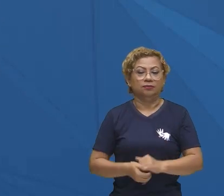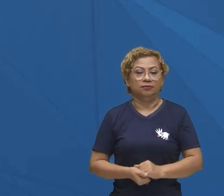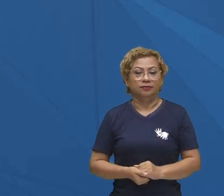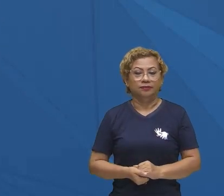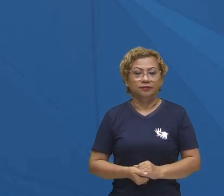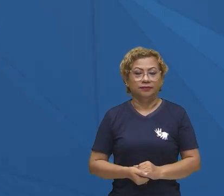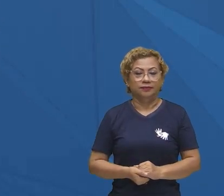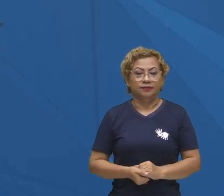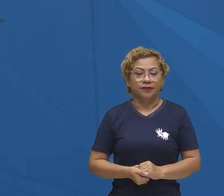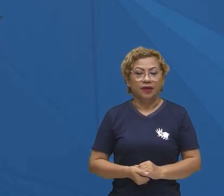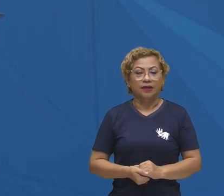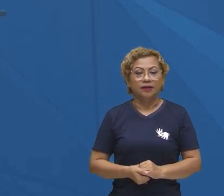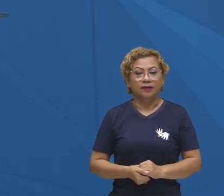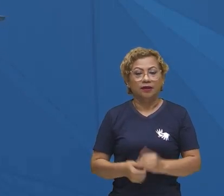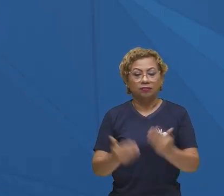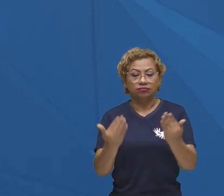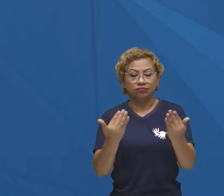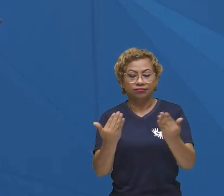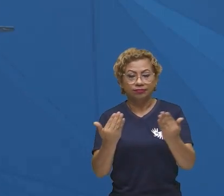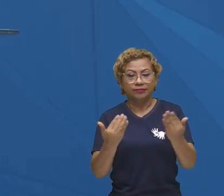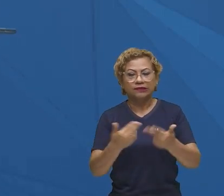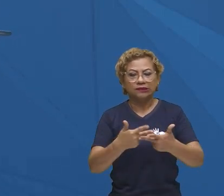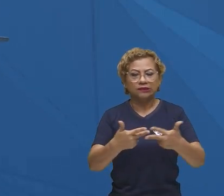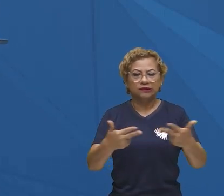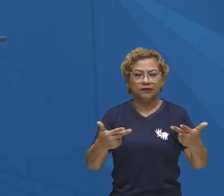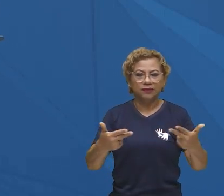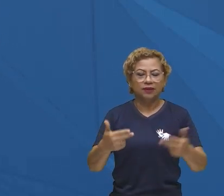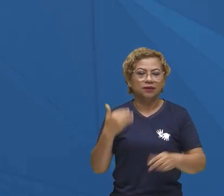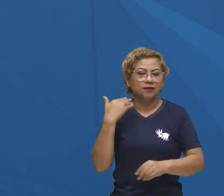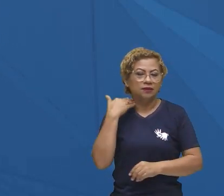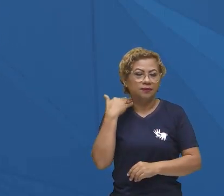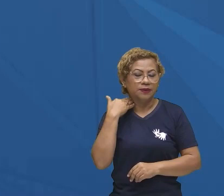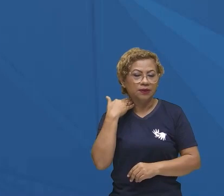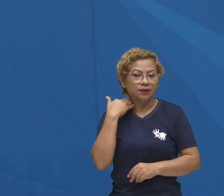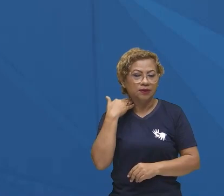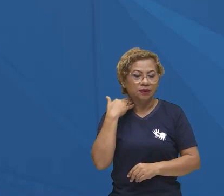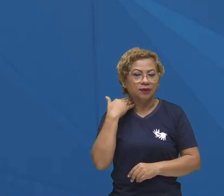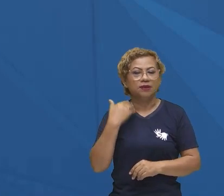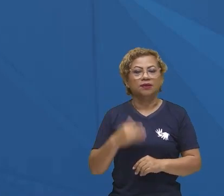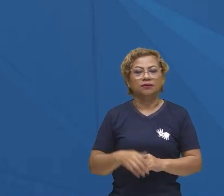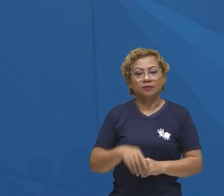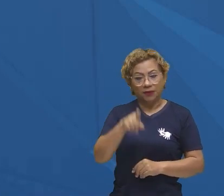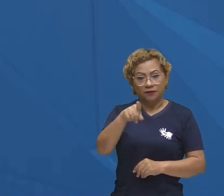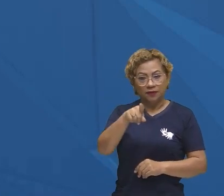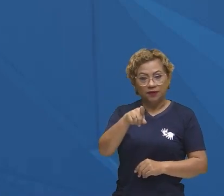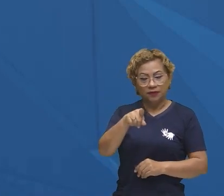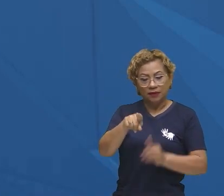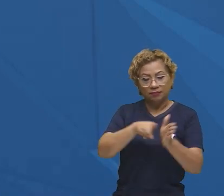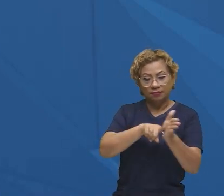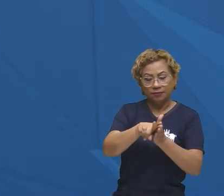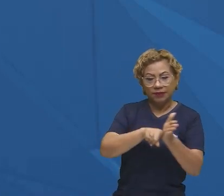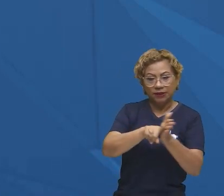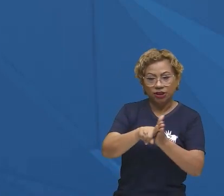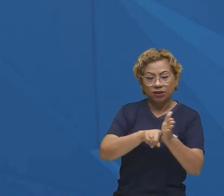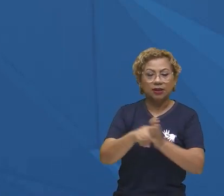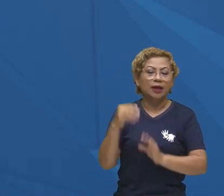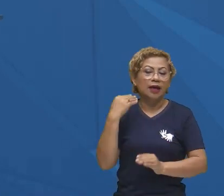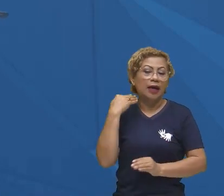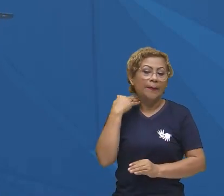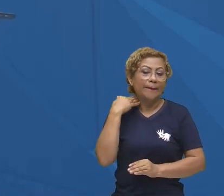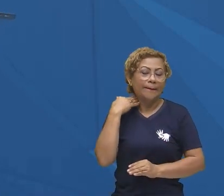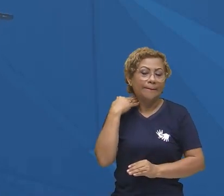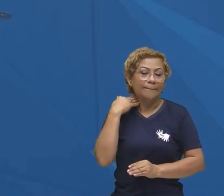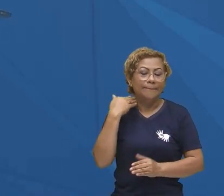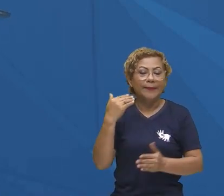do Nubank, a gente tem o IT, né? Entre outros aí, se você para pesquisar, hein? Bancos digitais. Você vai ver que